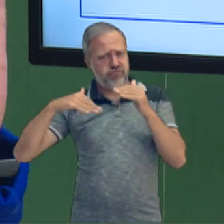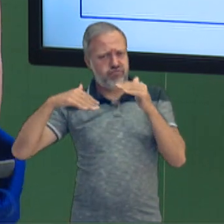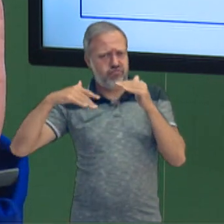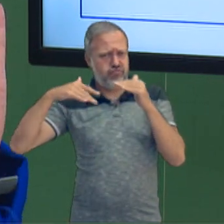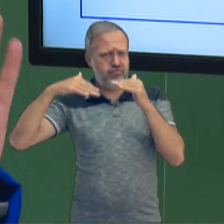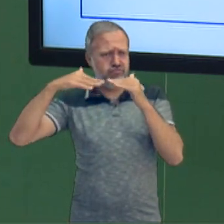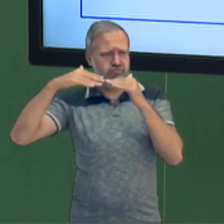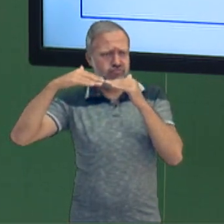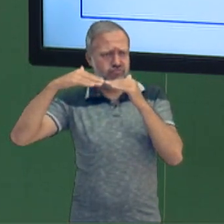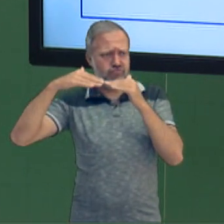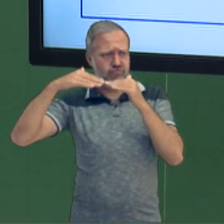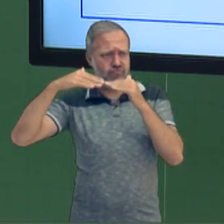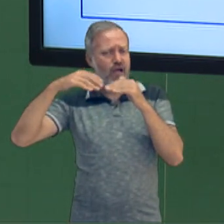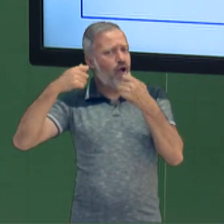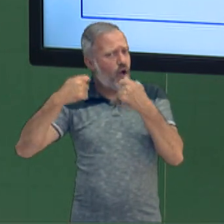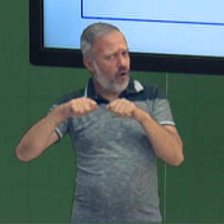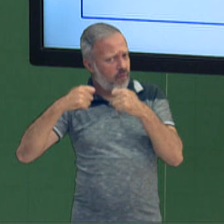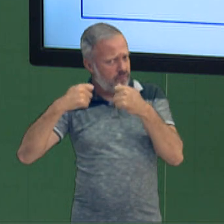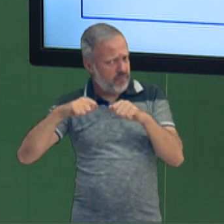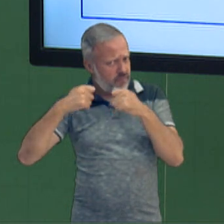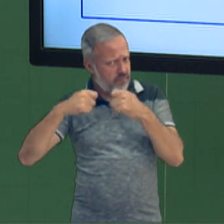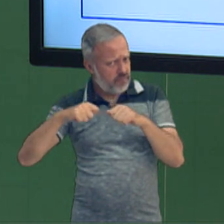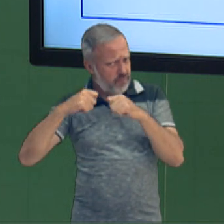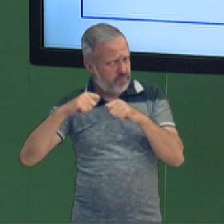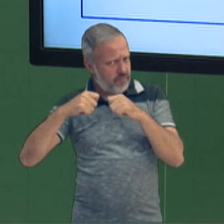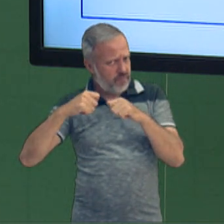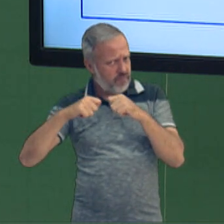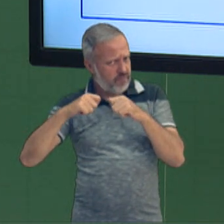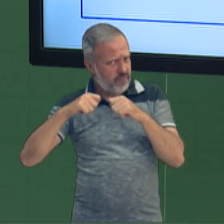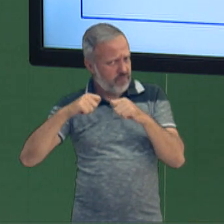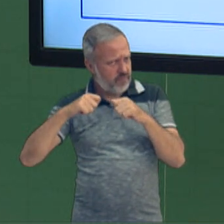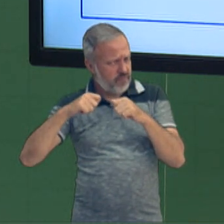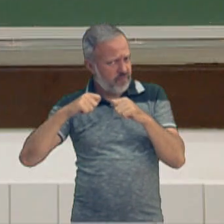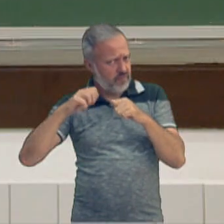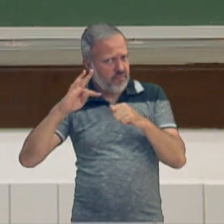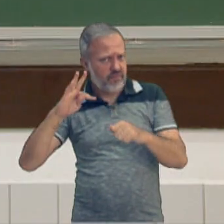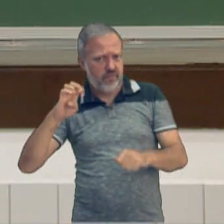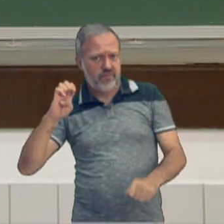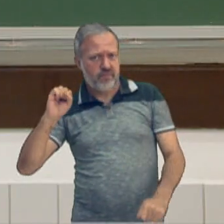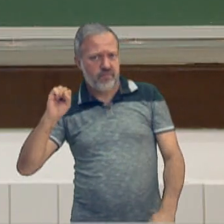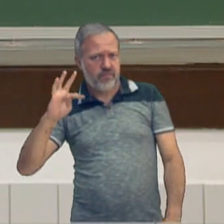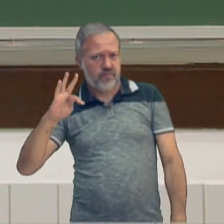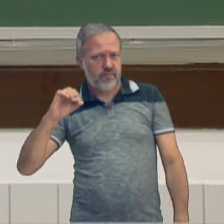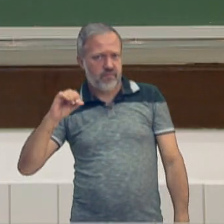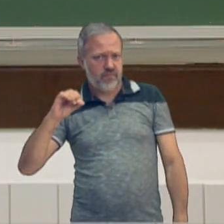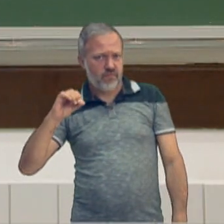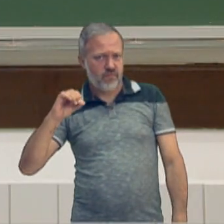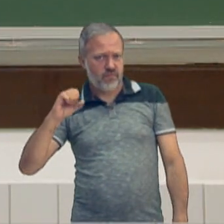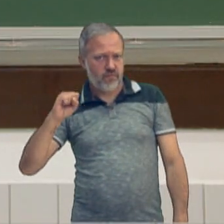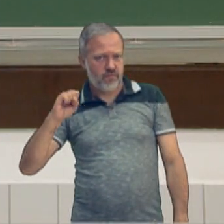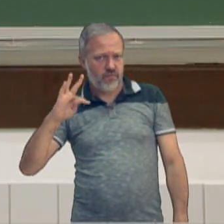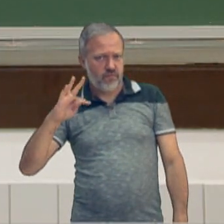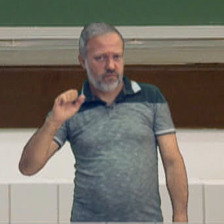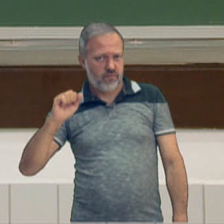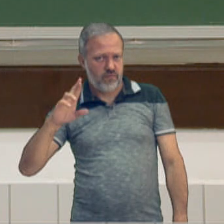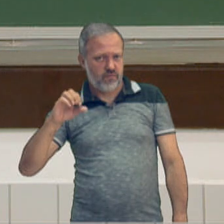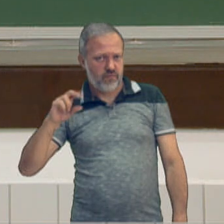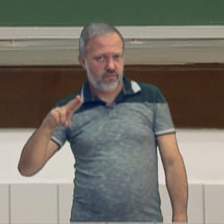macho alfa do negócio, preciso de muita testosterona. Gente, não é assim que funciona também, né? Você vai comer muita gordura, você vai acabar ainda